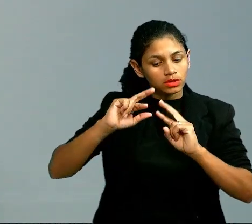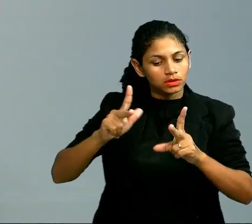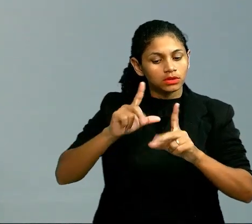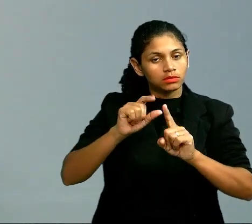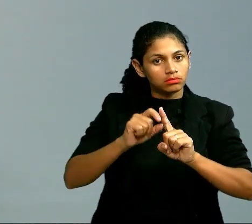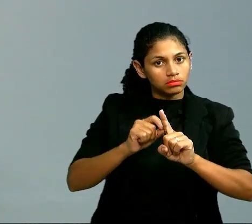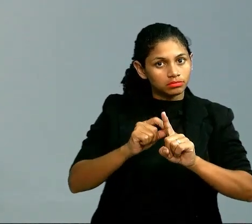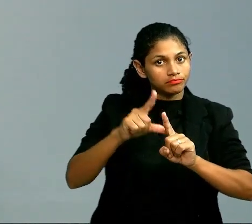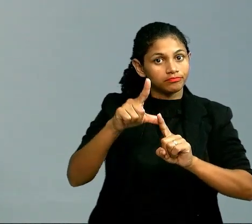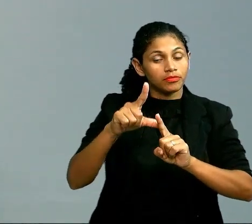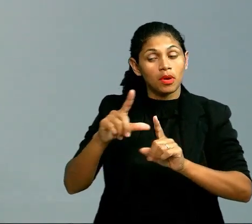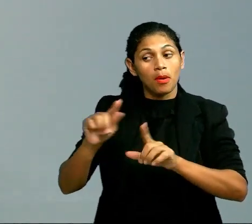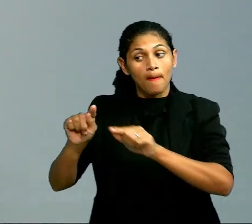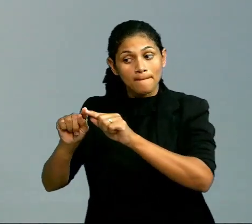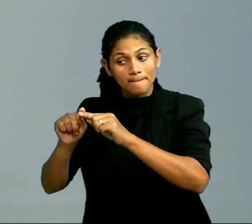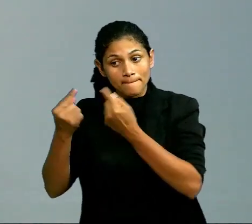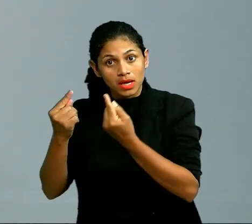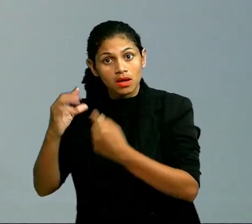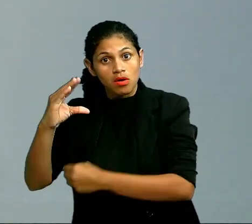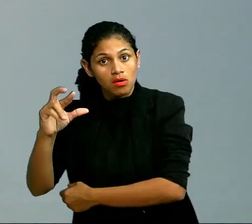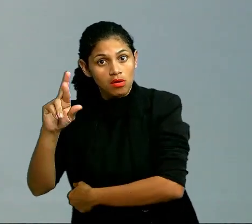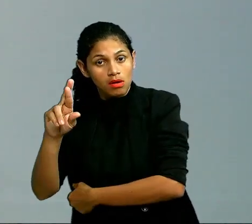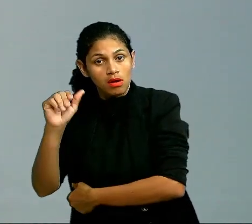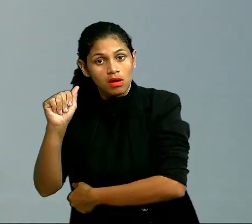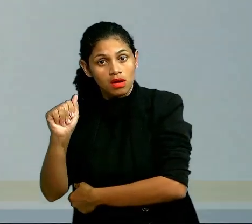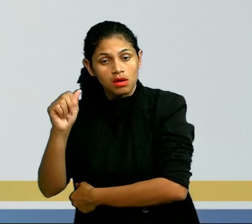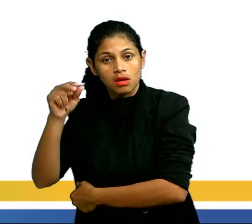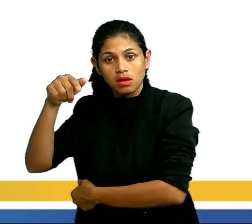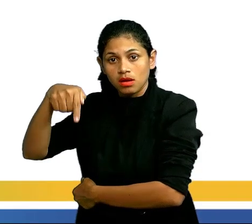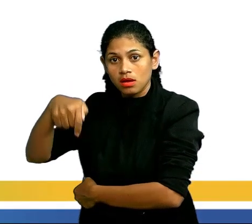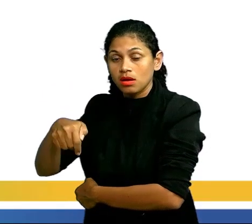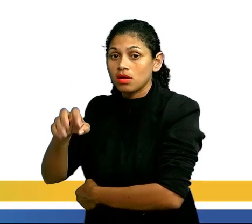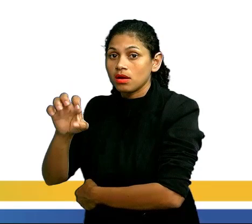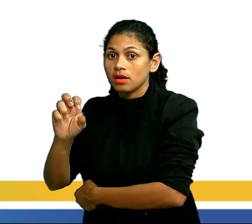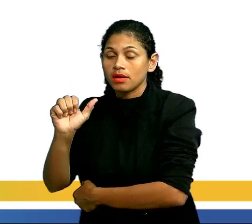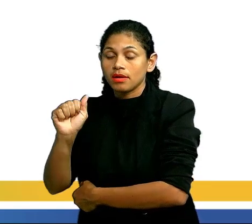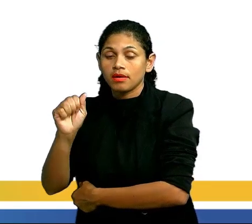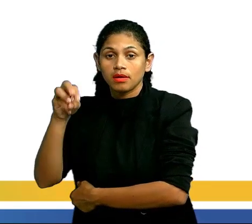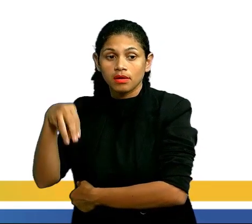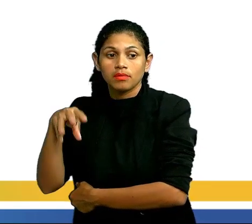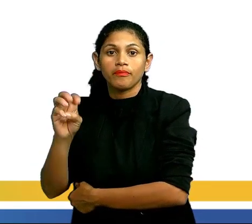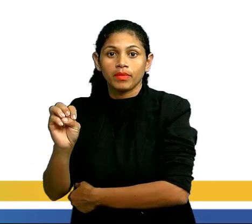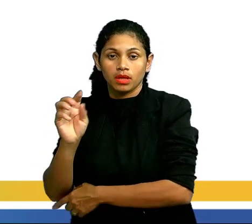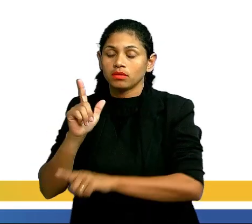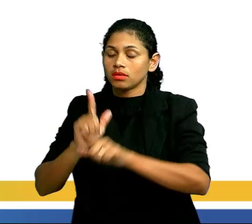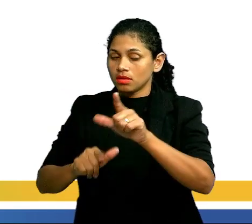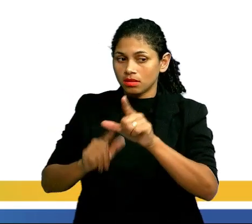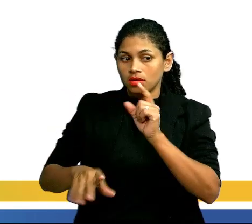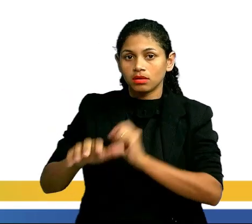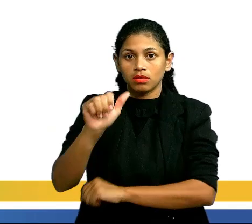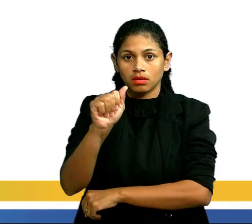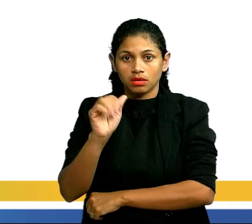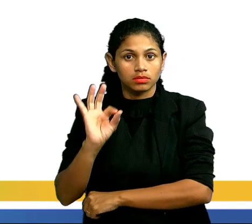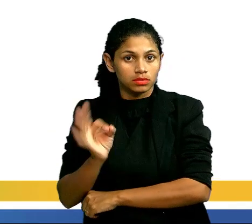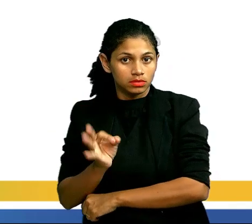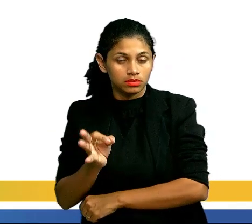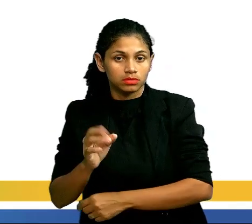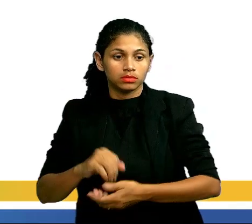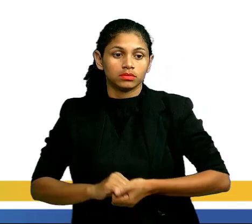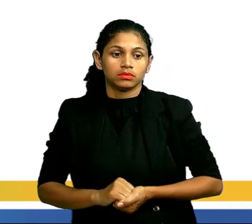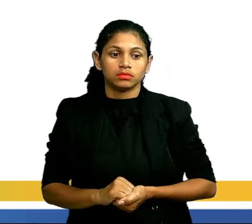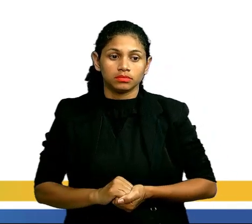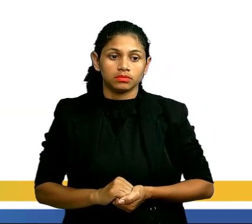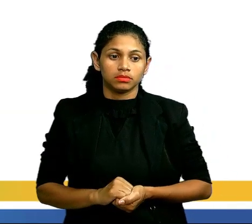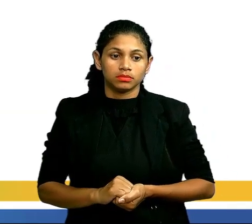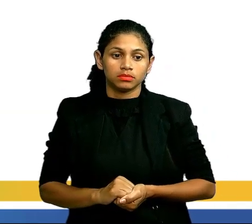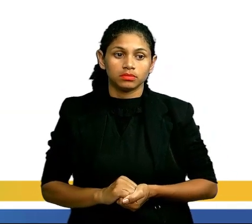craqueamento é quebrar uma molécula grande em moléculas menores. Logo, nosso gabarito, letra A. Perfeito? Vamos à